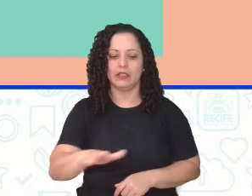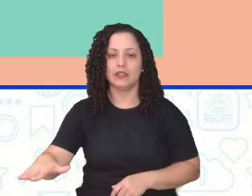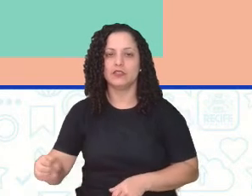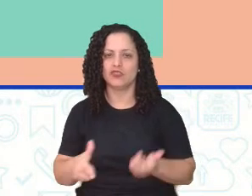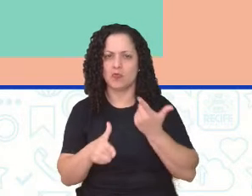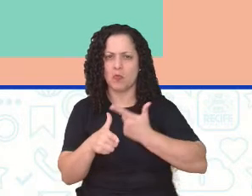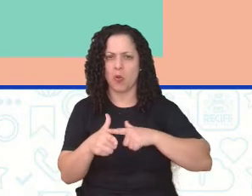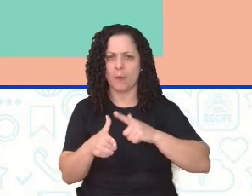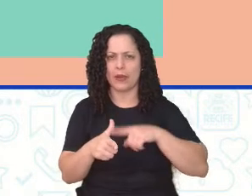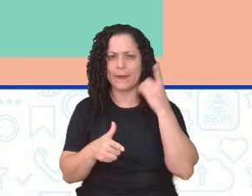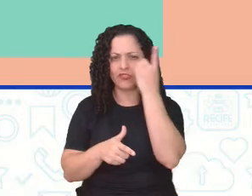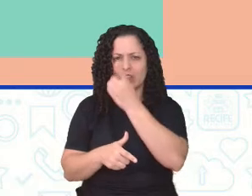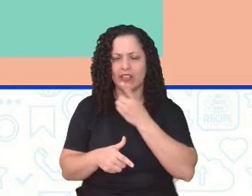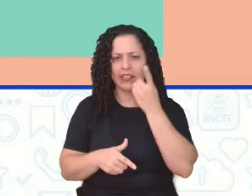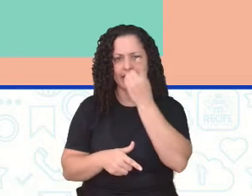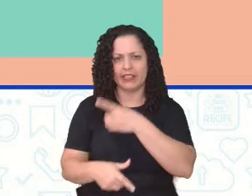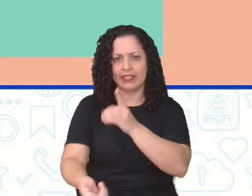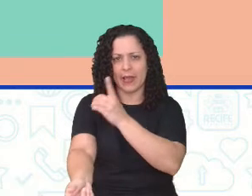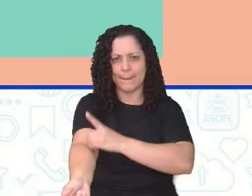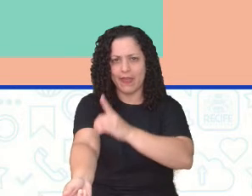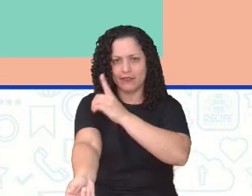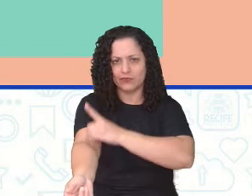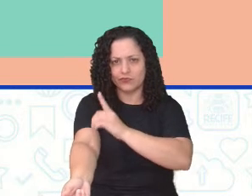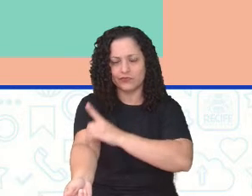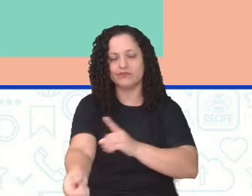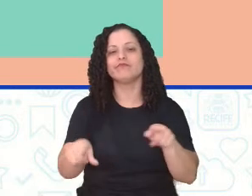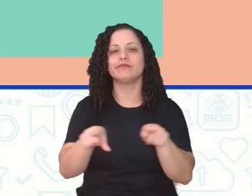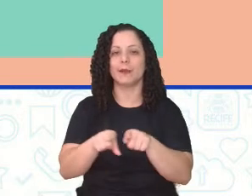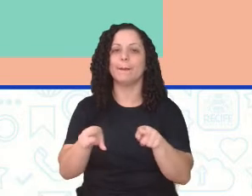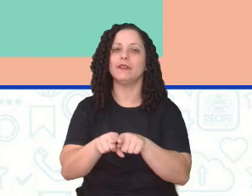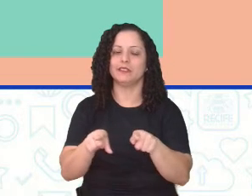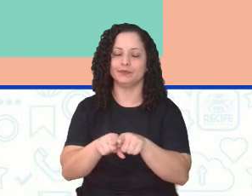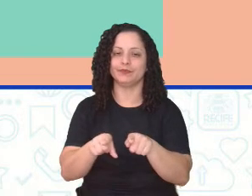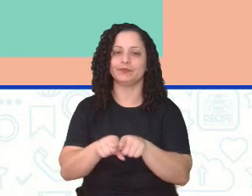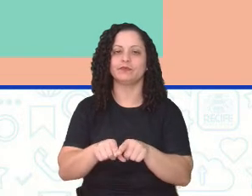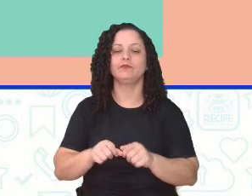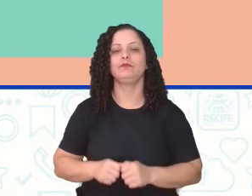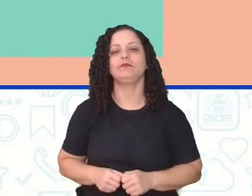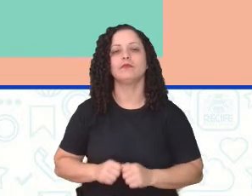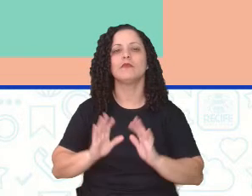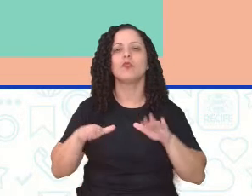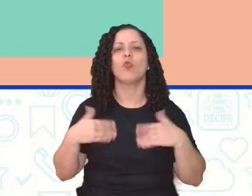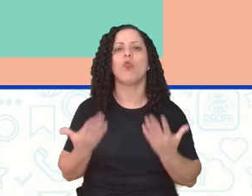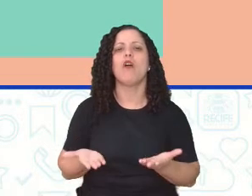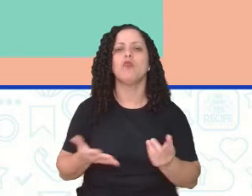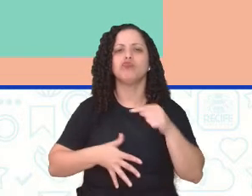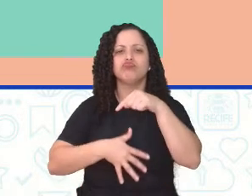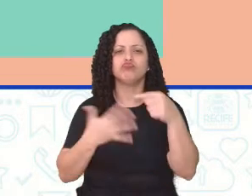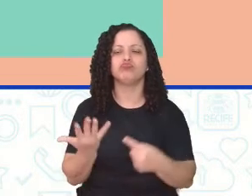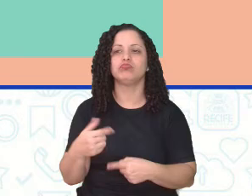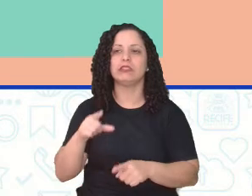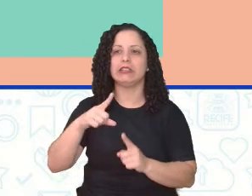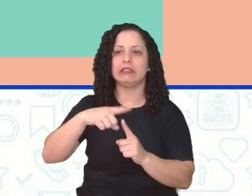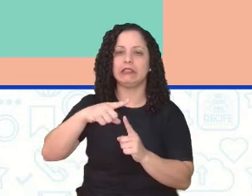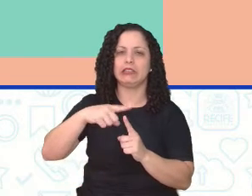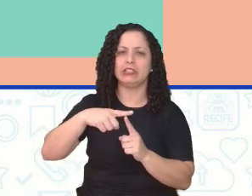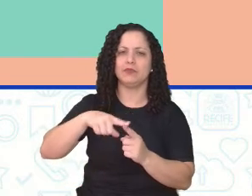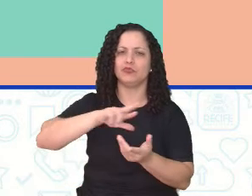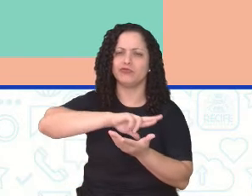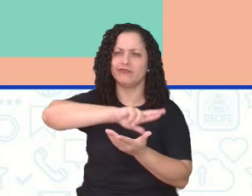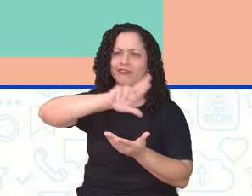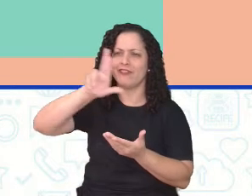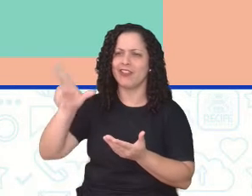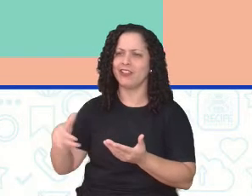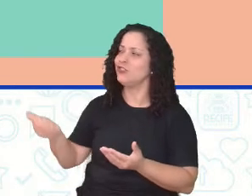mas se elas têm fimose, elas podem ser acometidas. E quais as causas? Olha, a diabetes mellitus, a fimose, que é